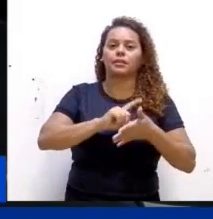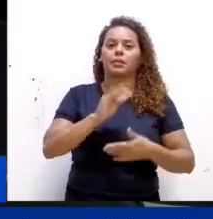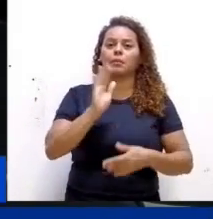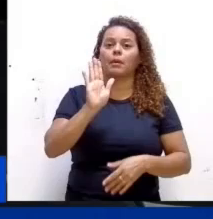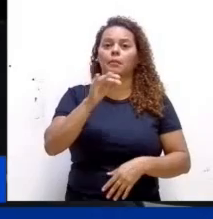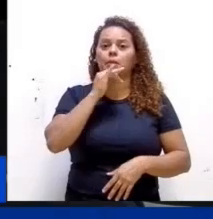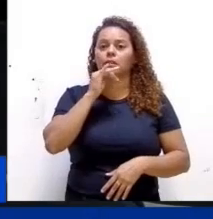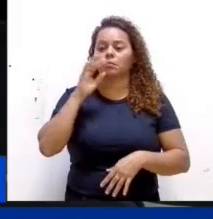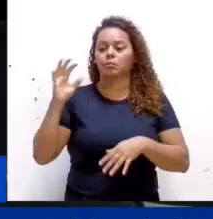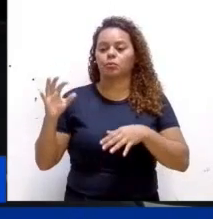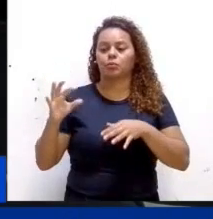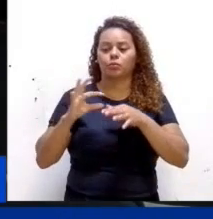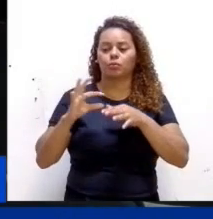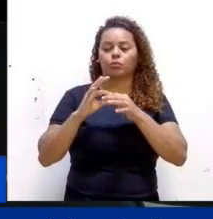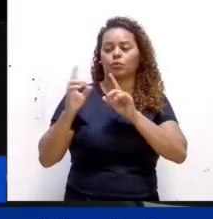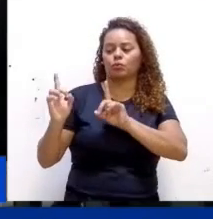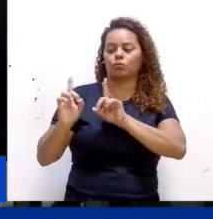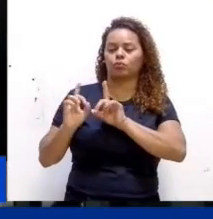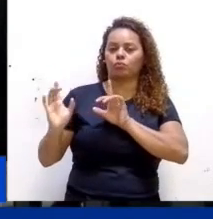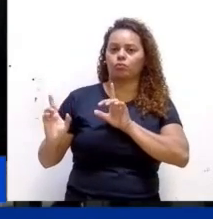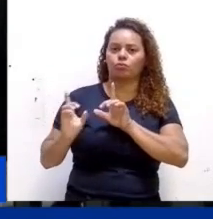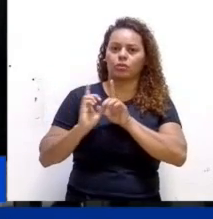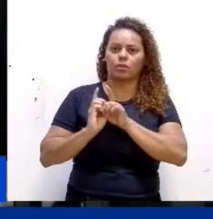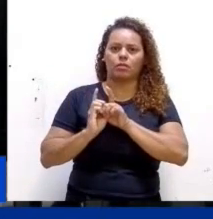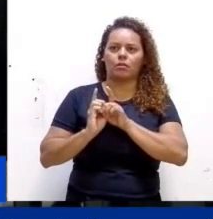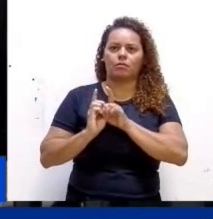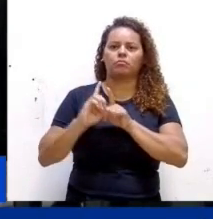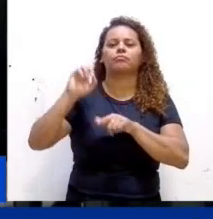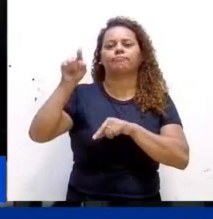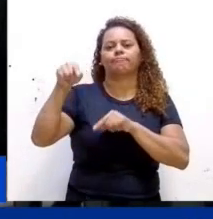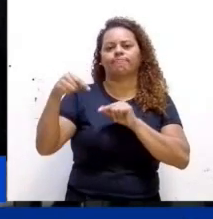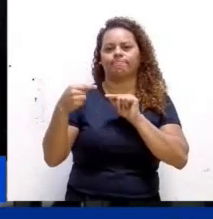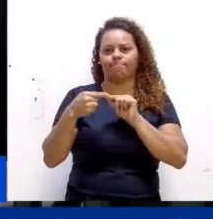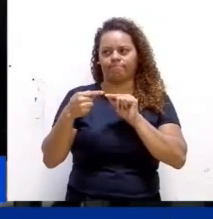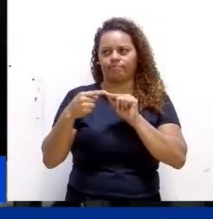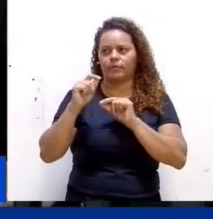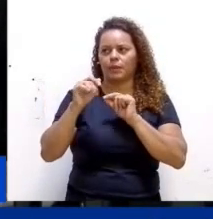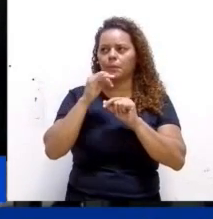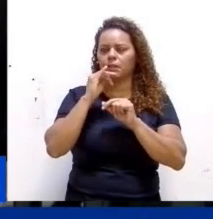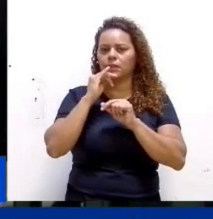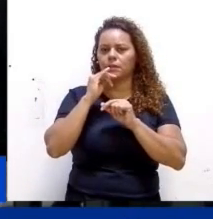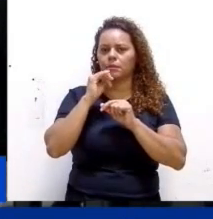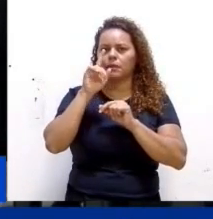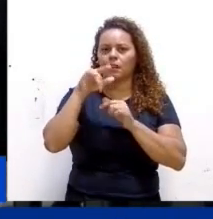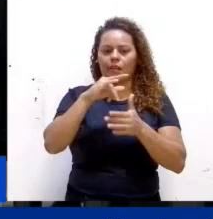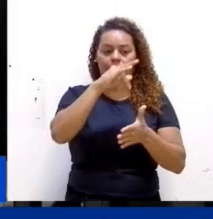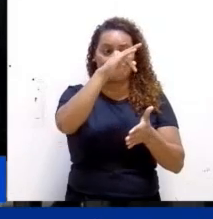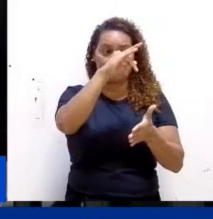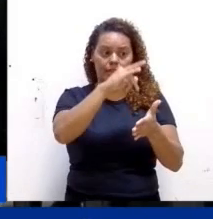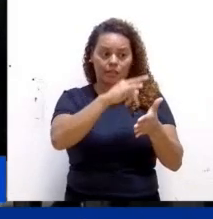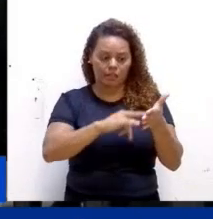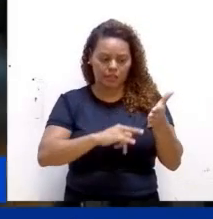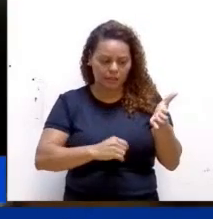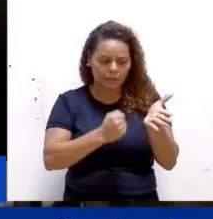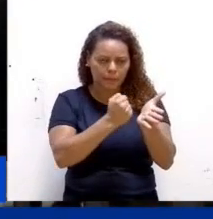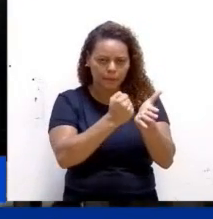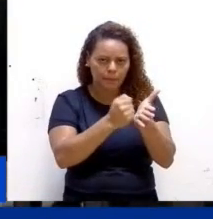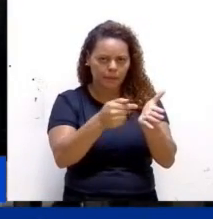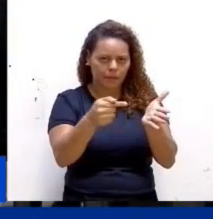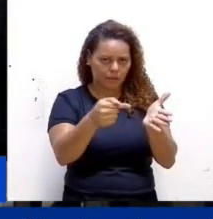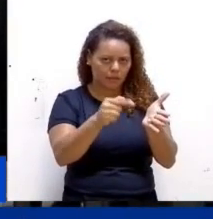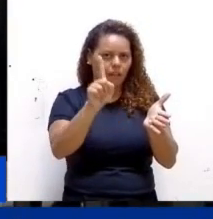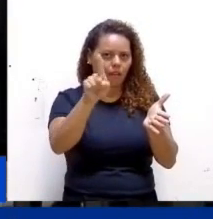uma situação de fato. O casamento, ele é oficial, documental,